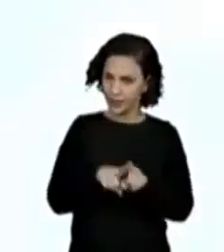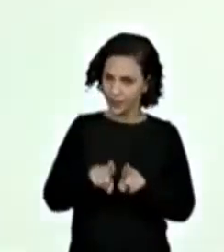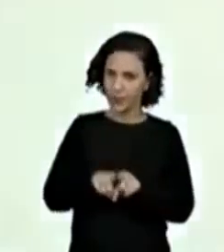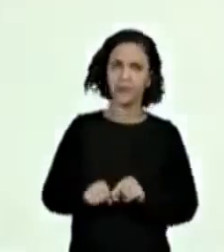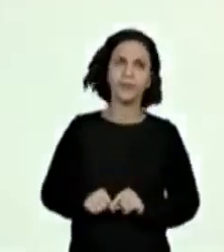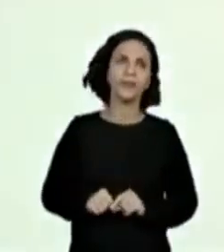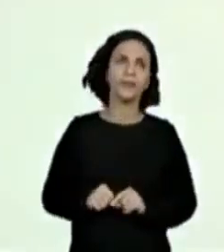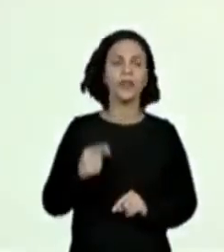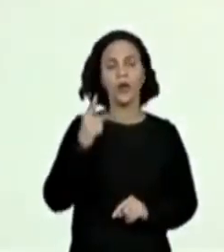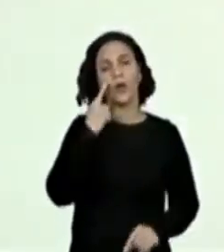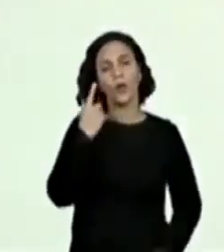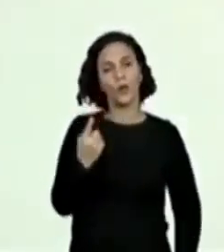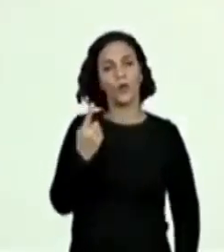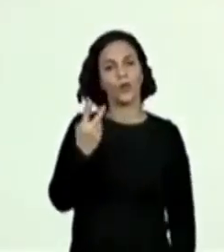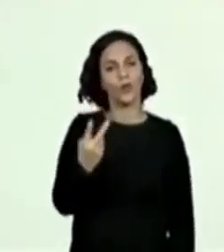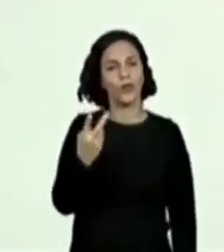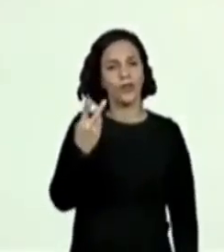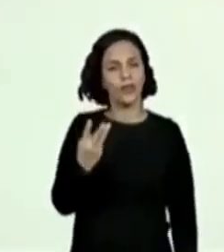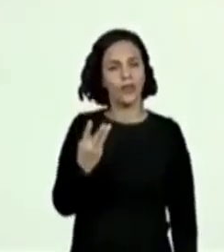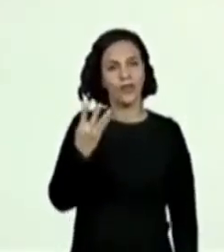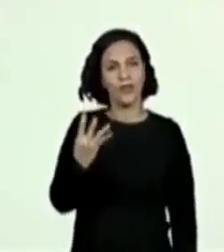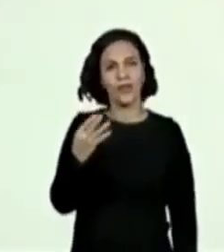ó.